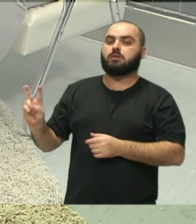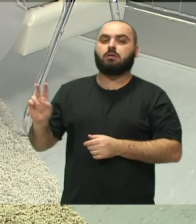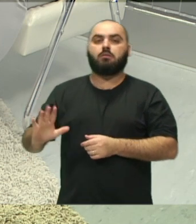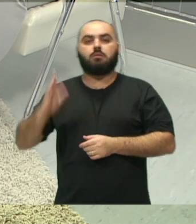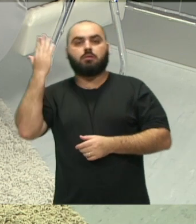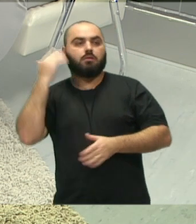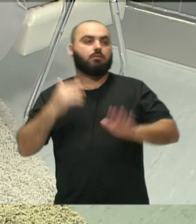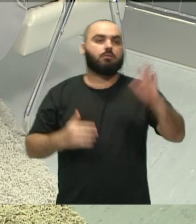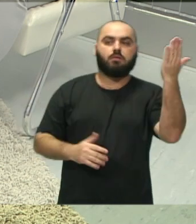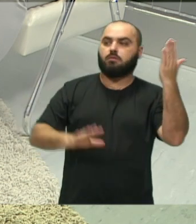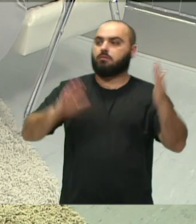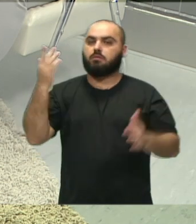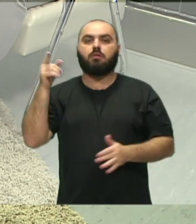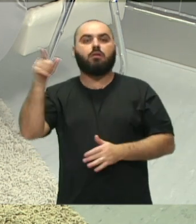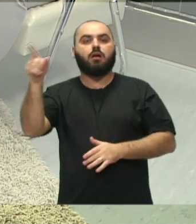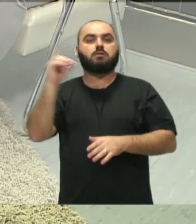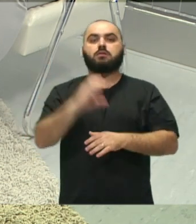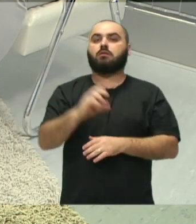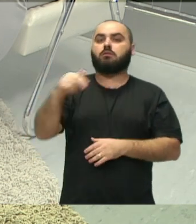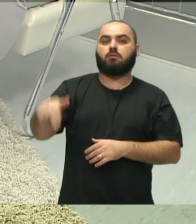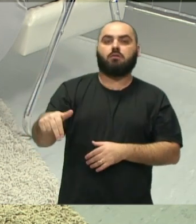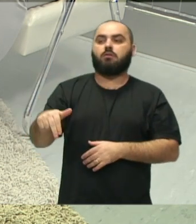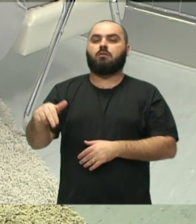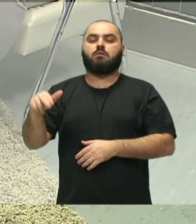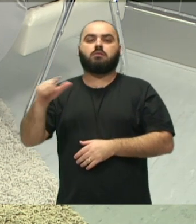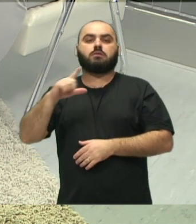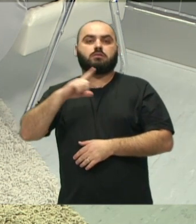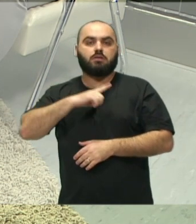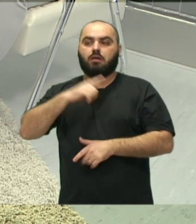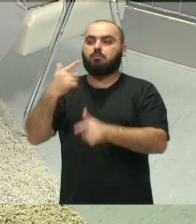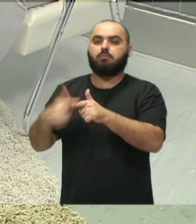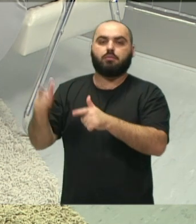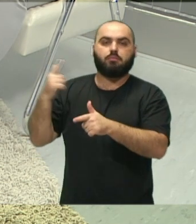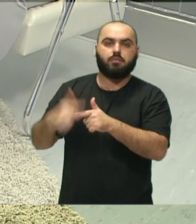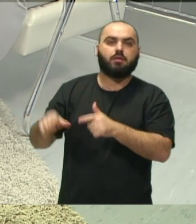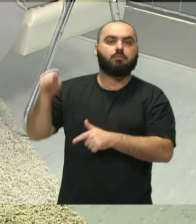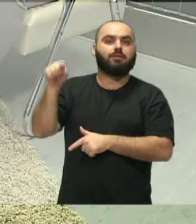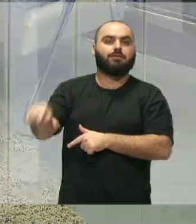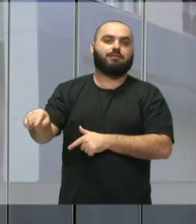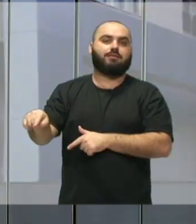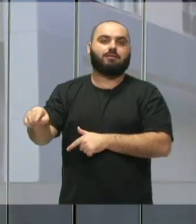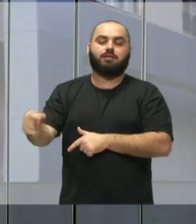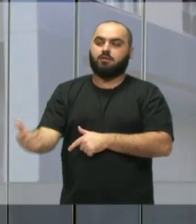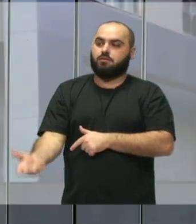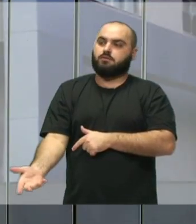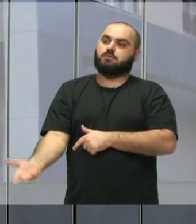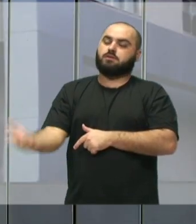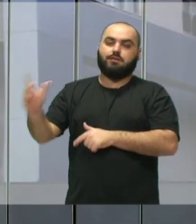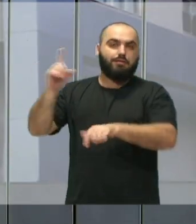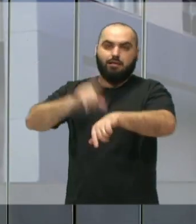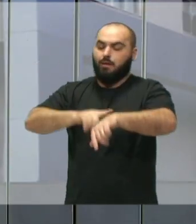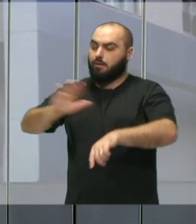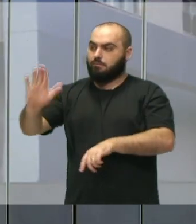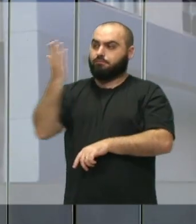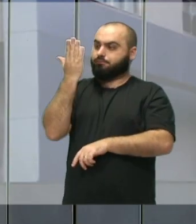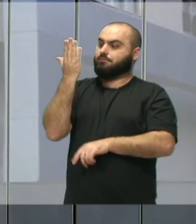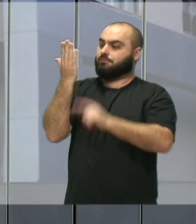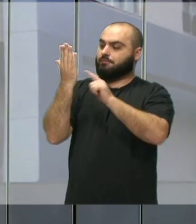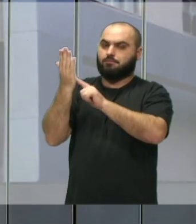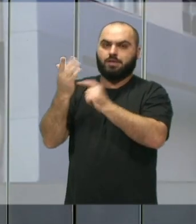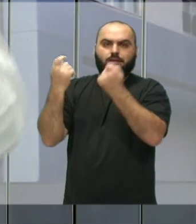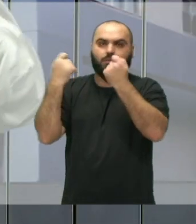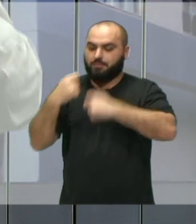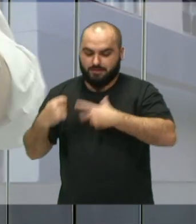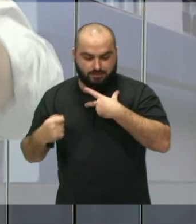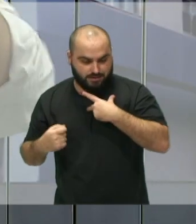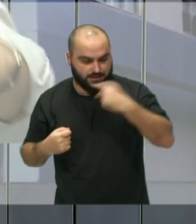acontecendo isso e isso, ali no Cidade Nova nós estamos passando por esse problema. Então, a pessoa não precisa sair da